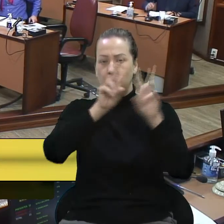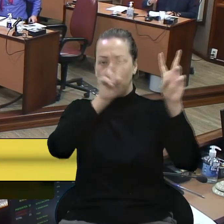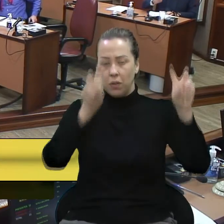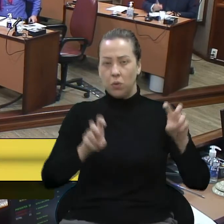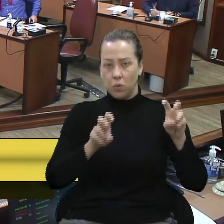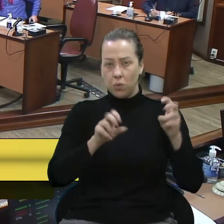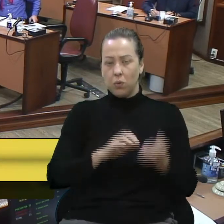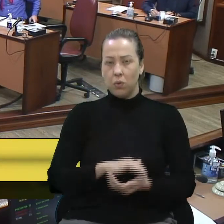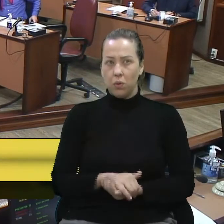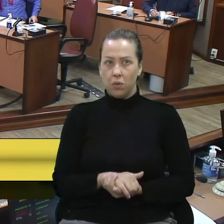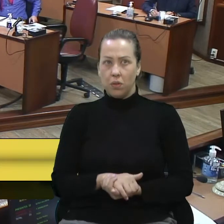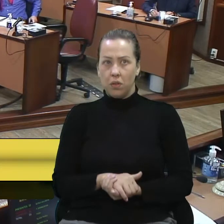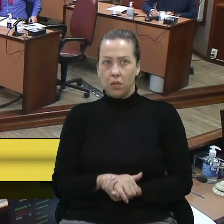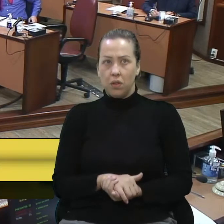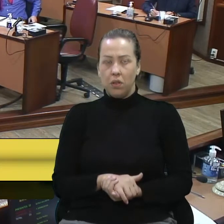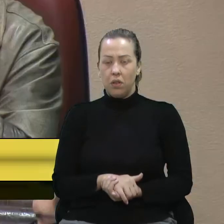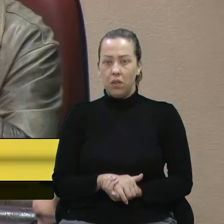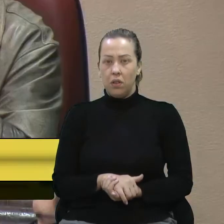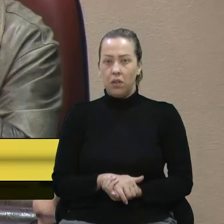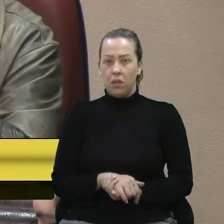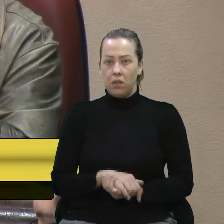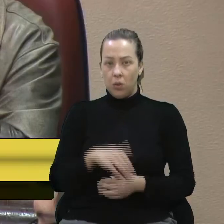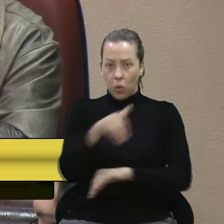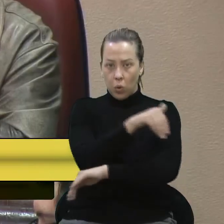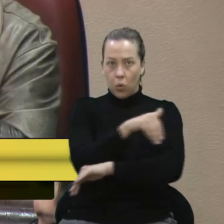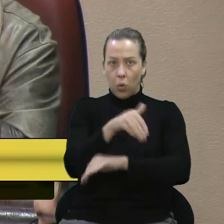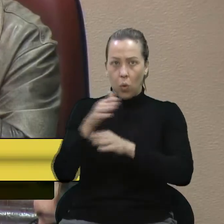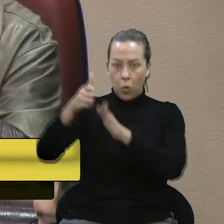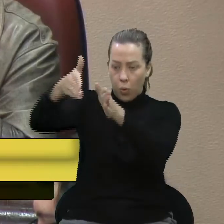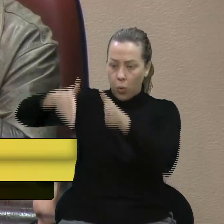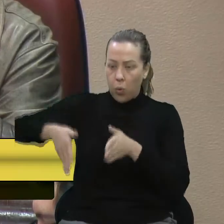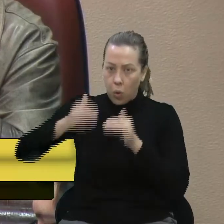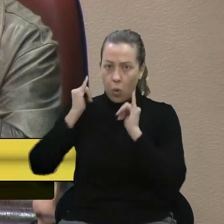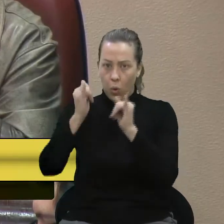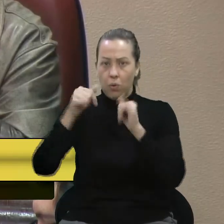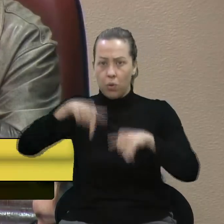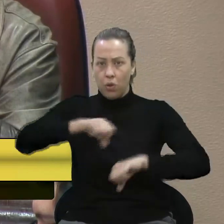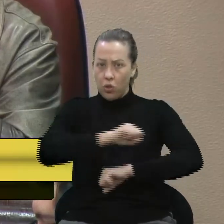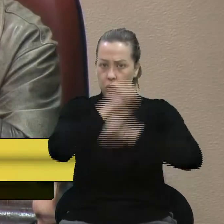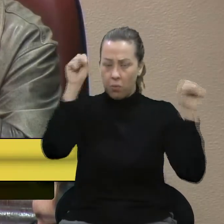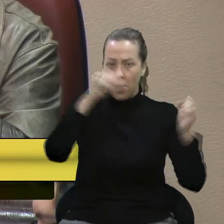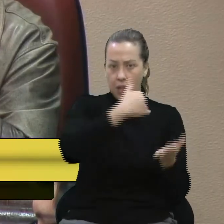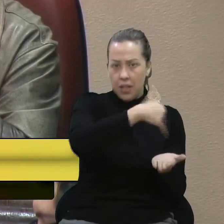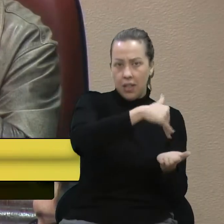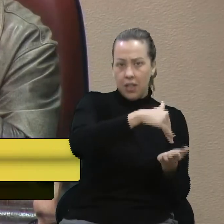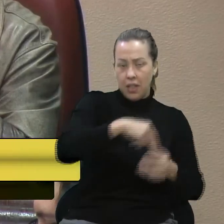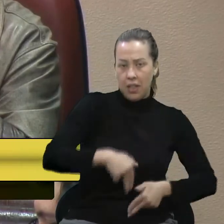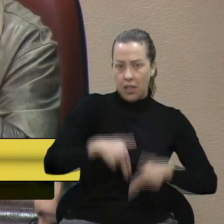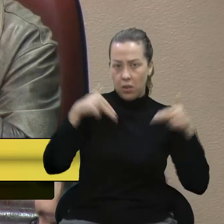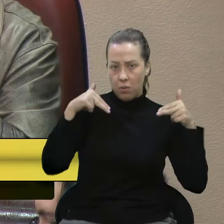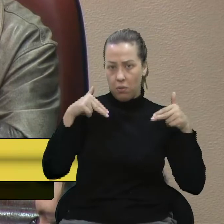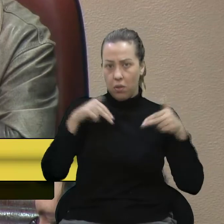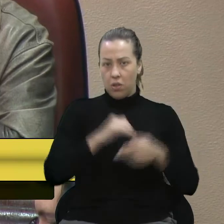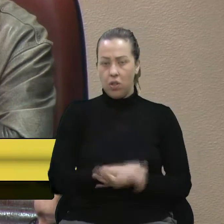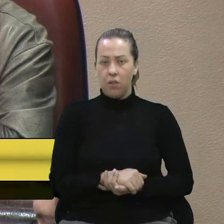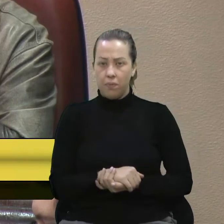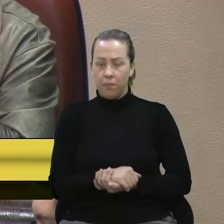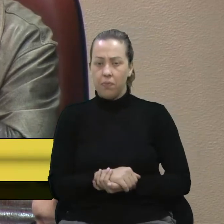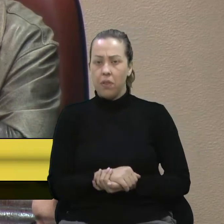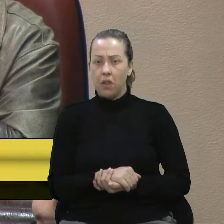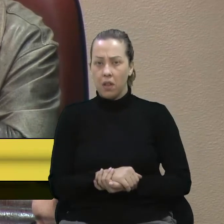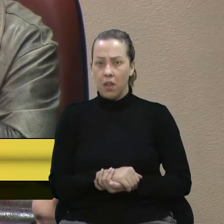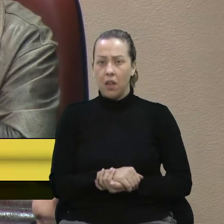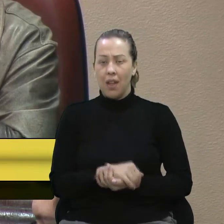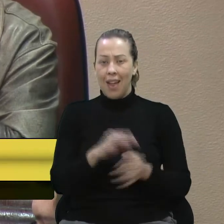sobre os corredores de ônibus. Escutei hoje de manhã o secretário de transportes, que com